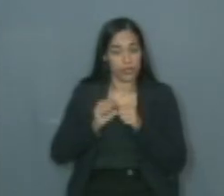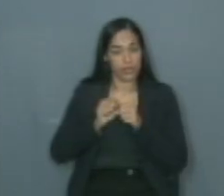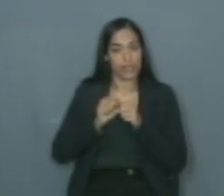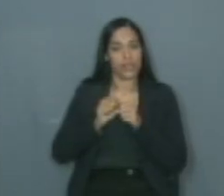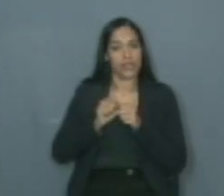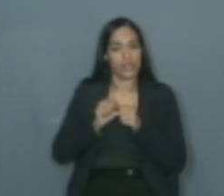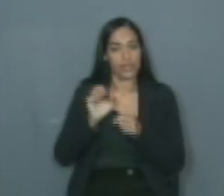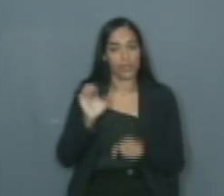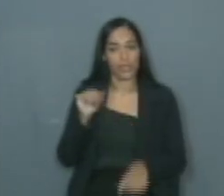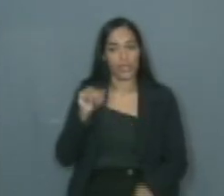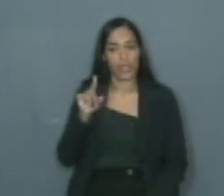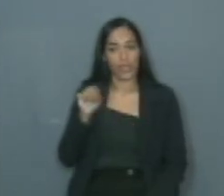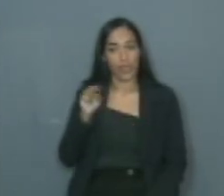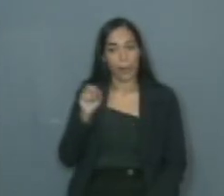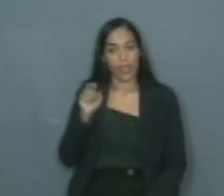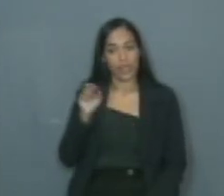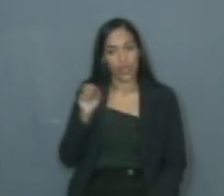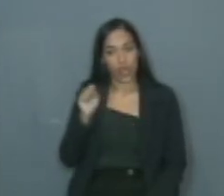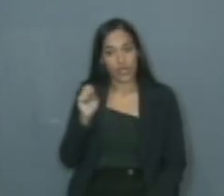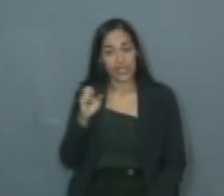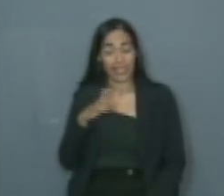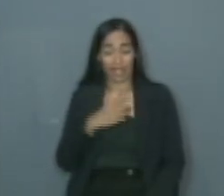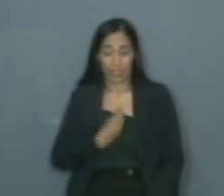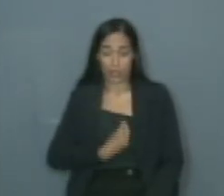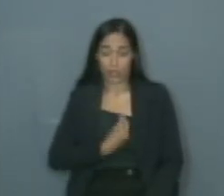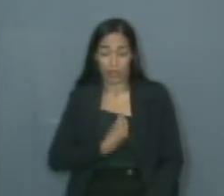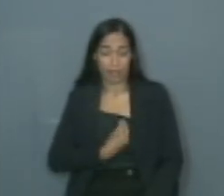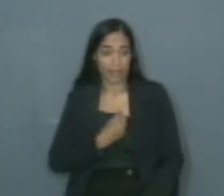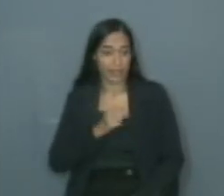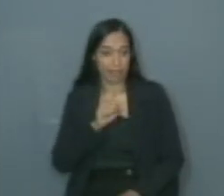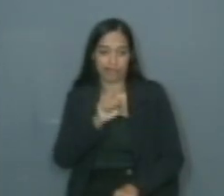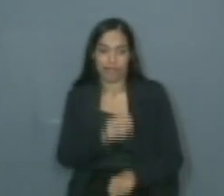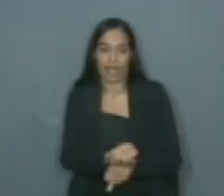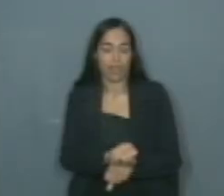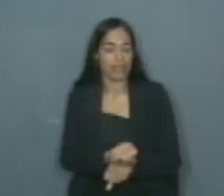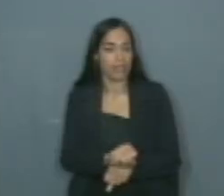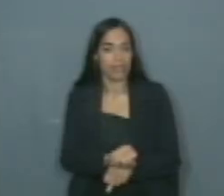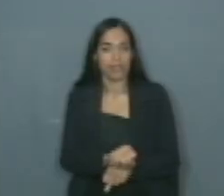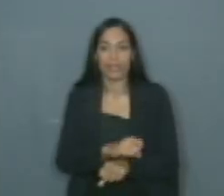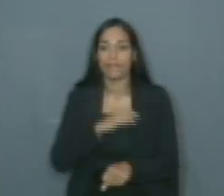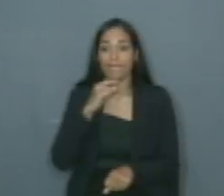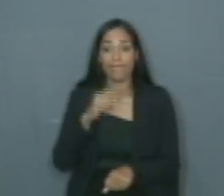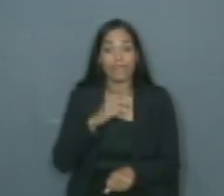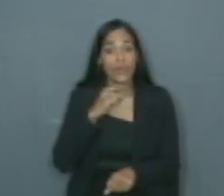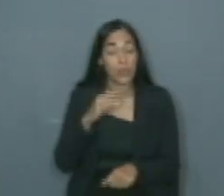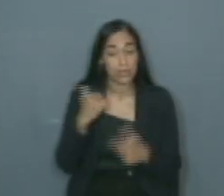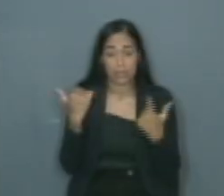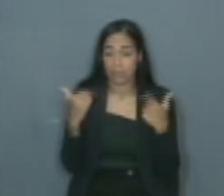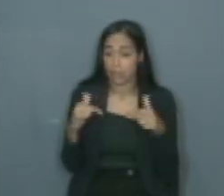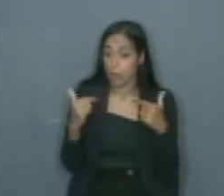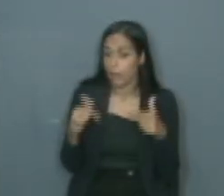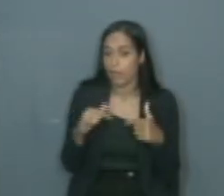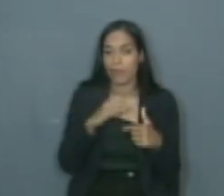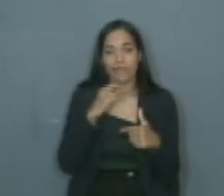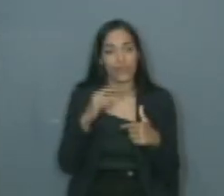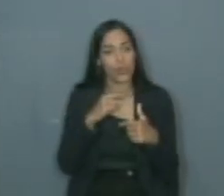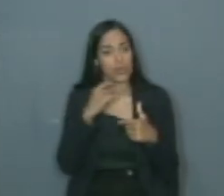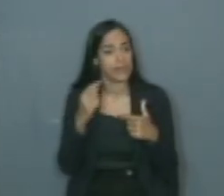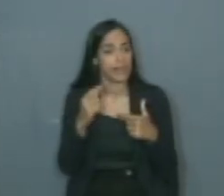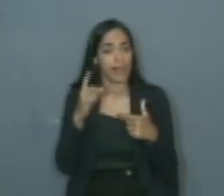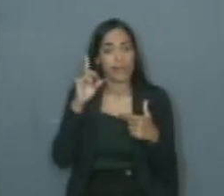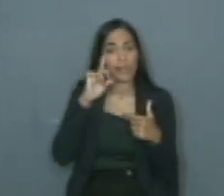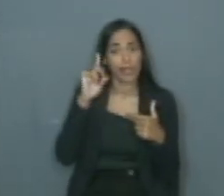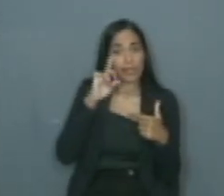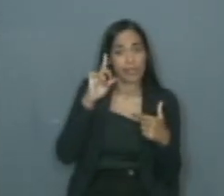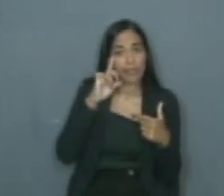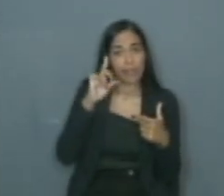por endometriose têm a sua vida praticamente parada, elas não conseguem sequer trabalhar, fazer atividades simples